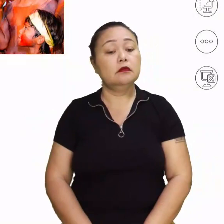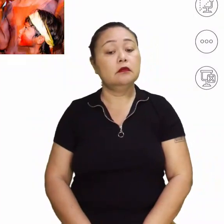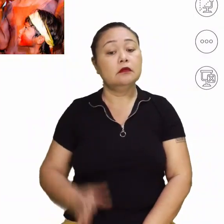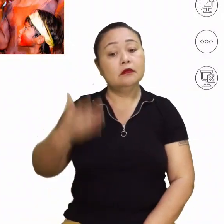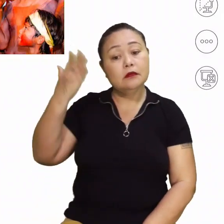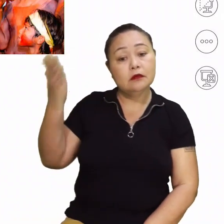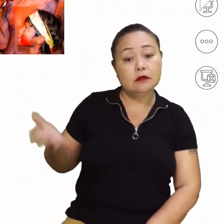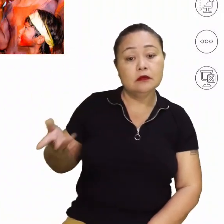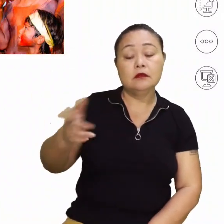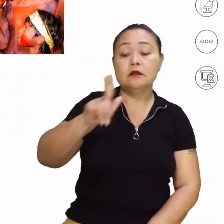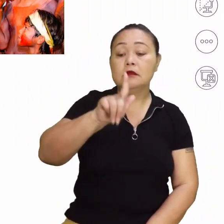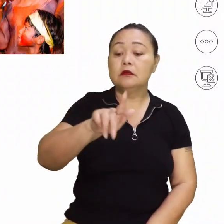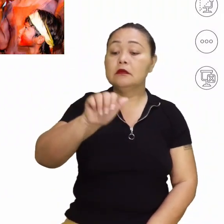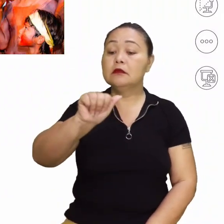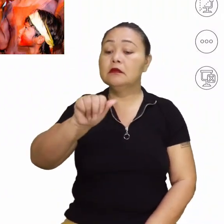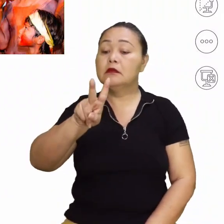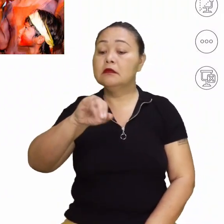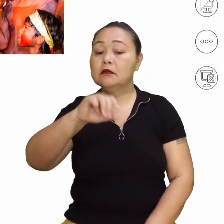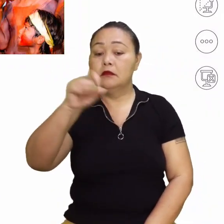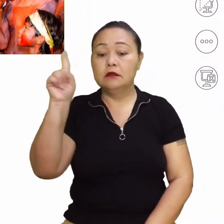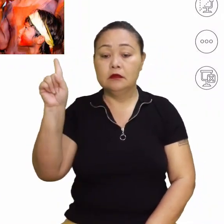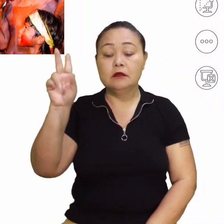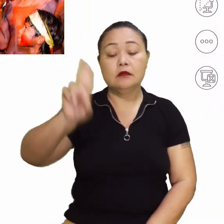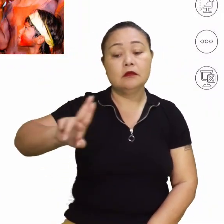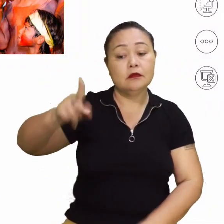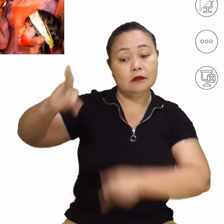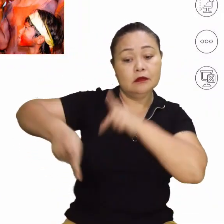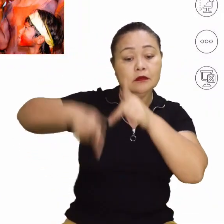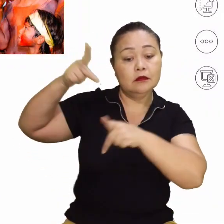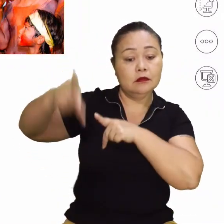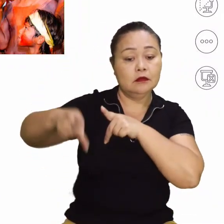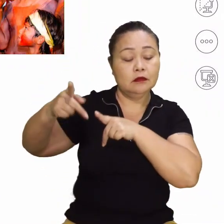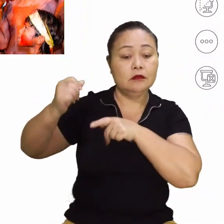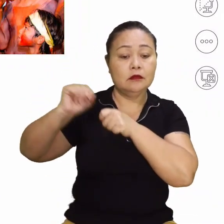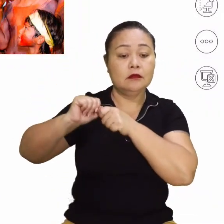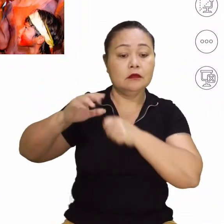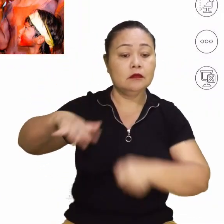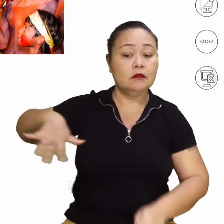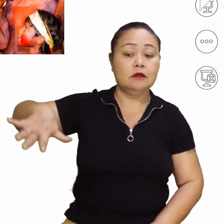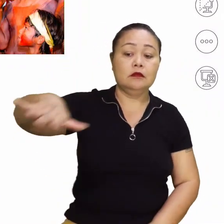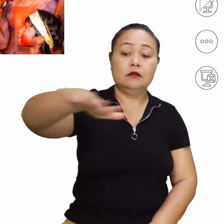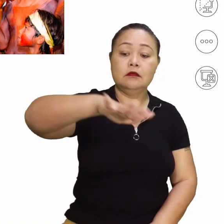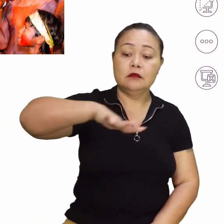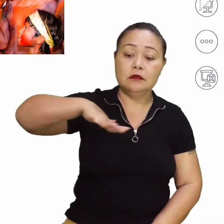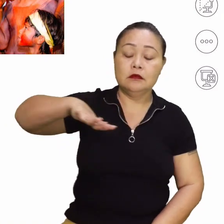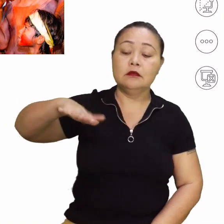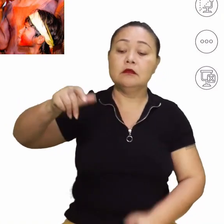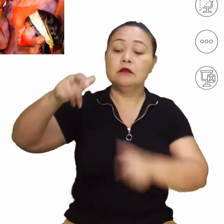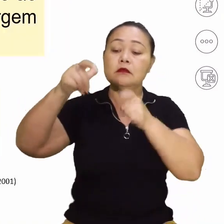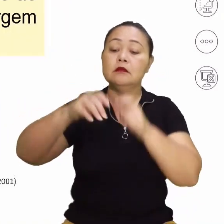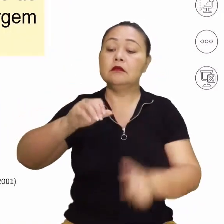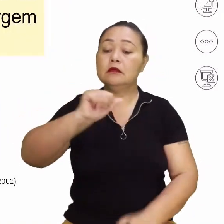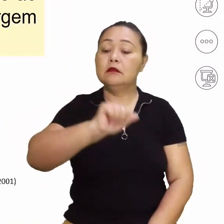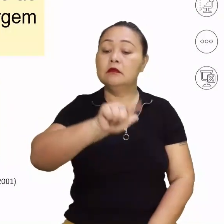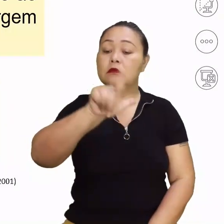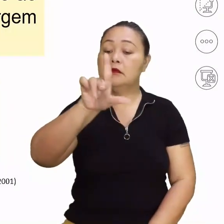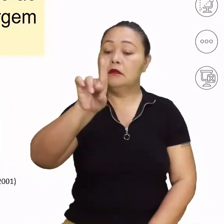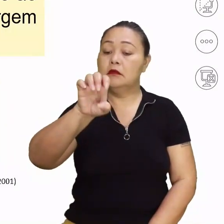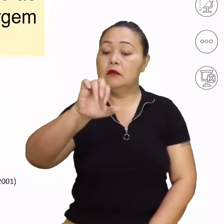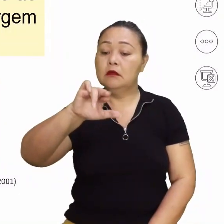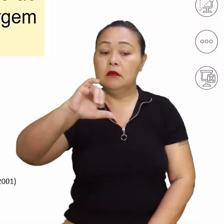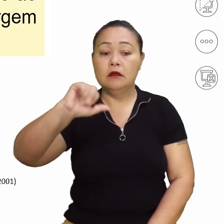E aí o povo gavião a aldeia deles a